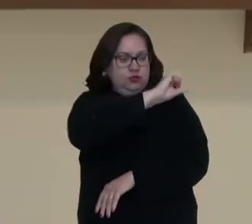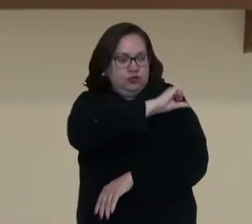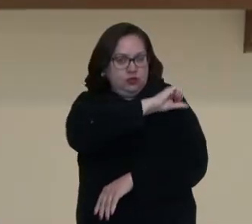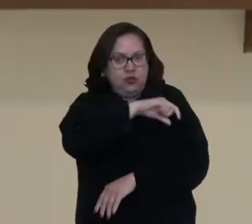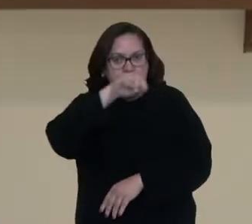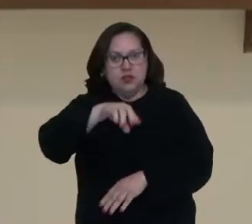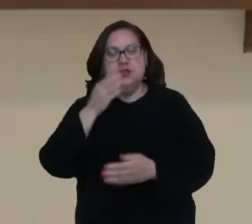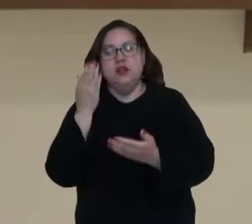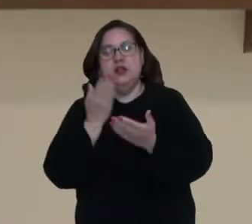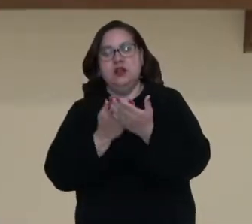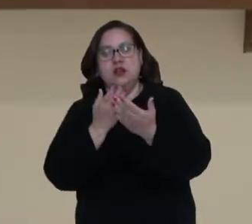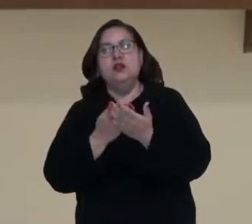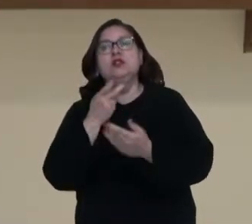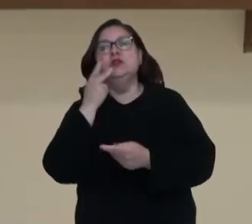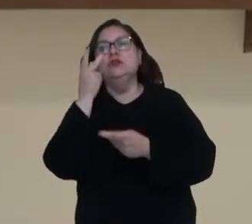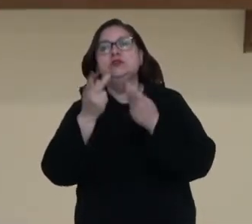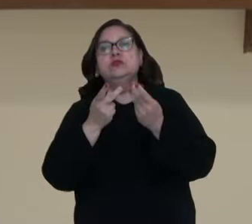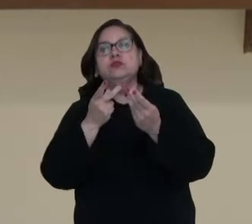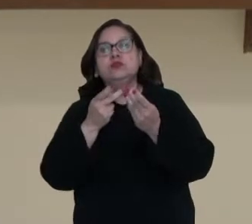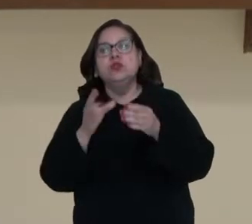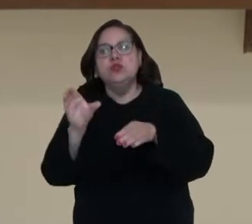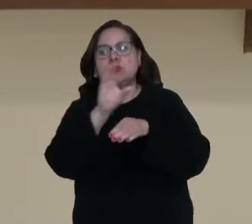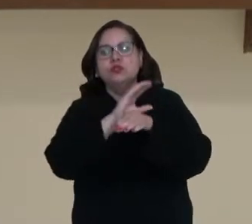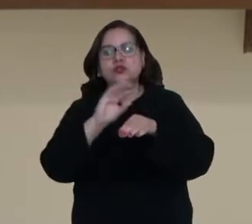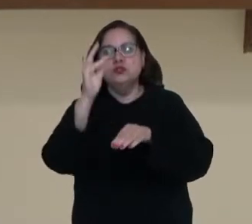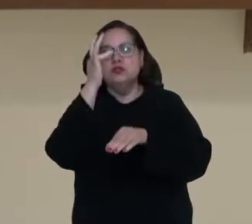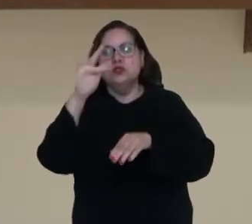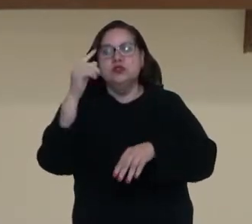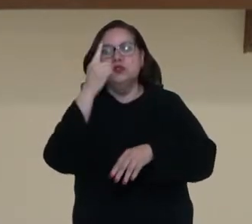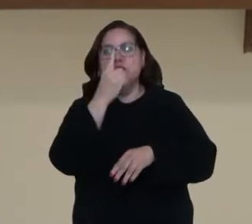a gente vai falar sobre a Constituição de